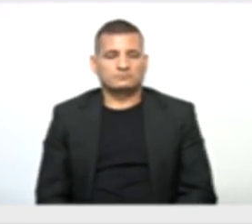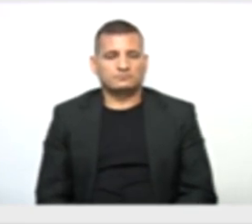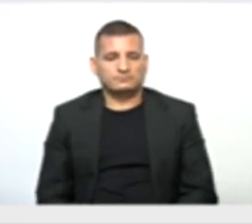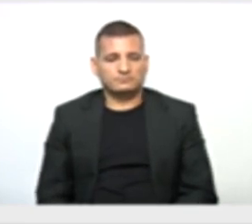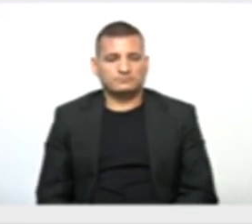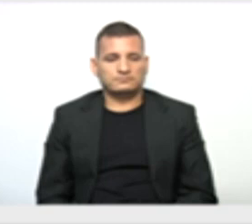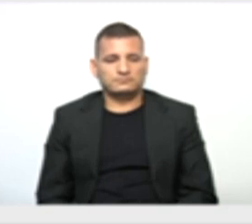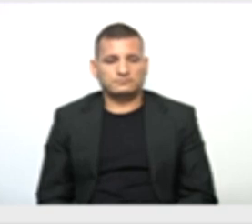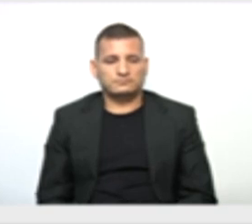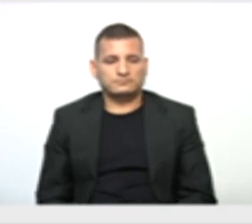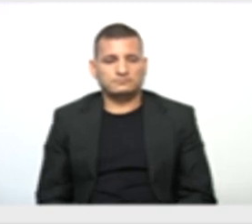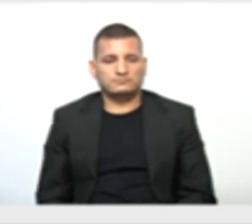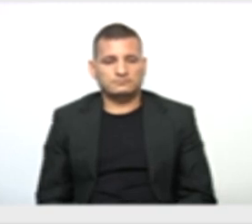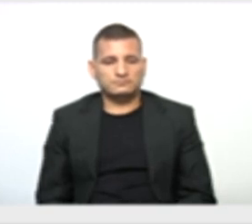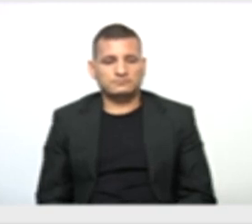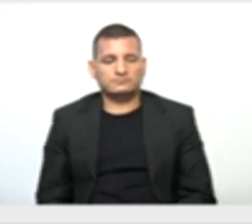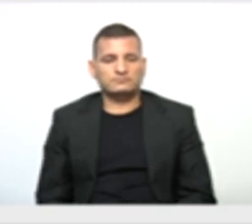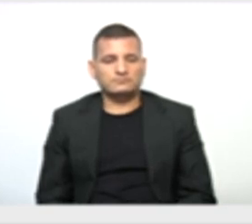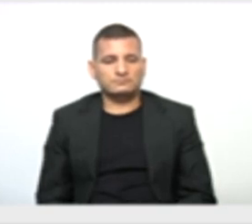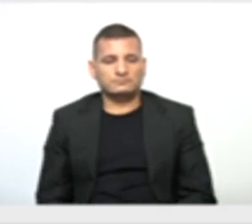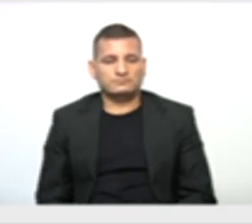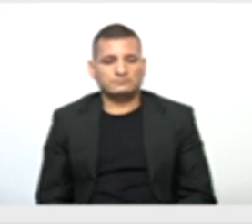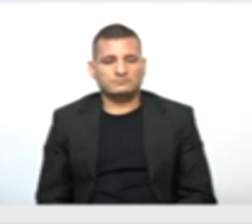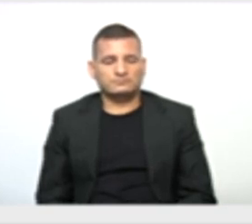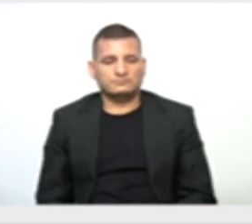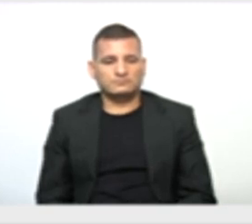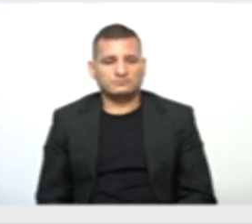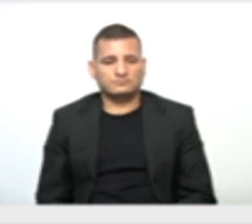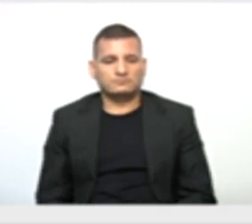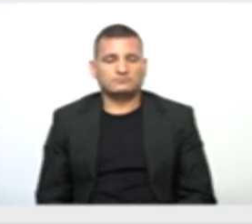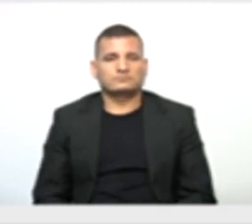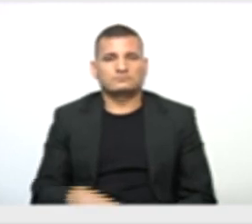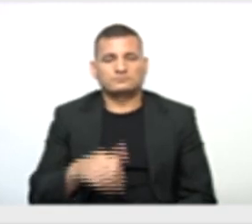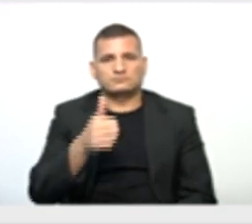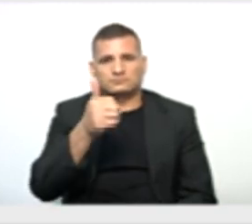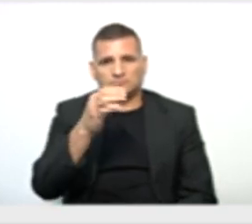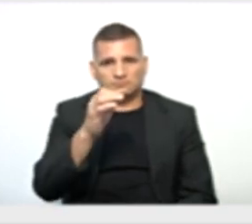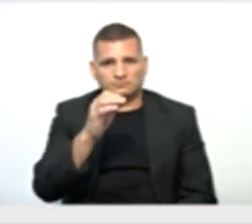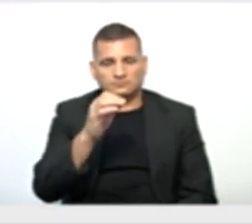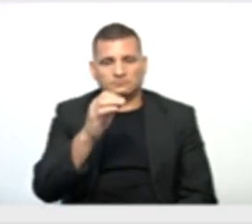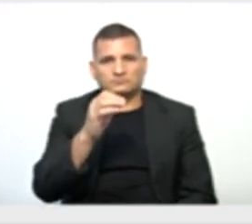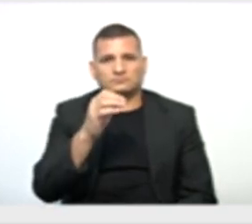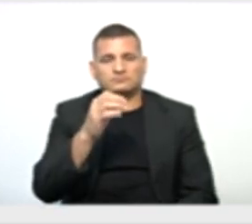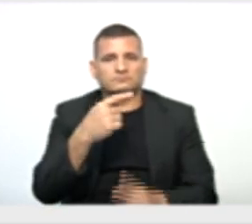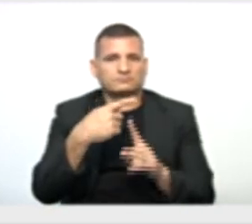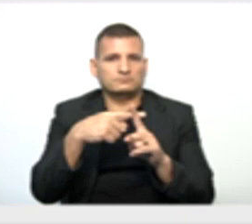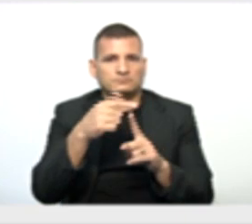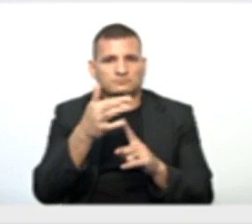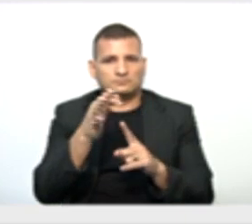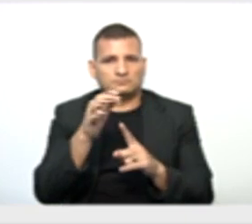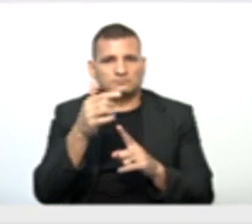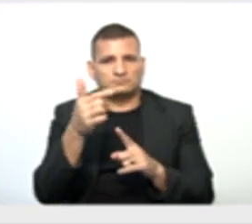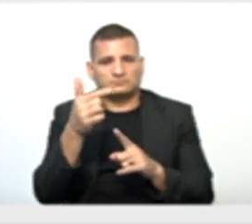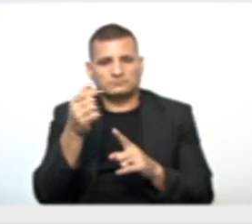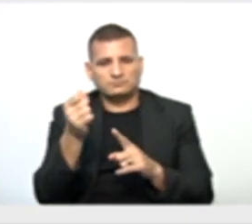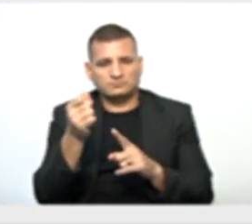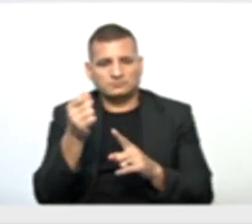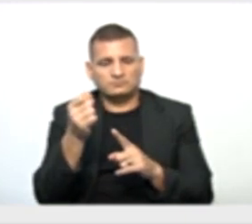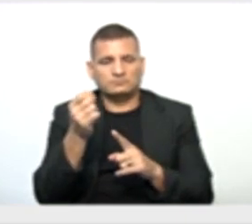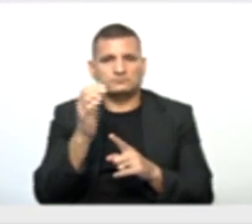10 e 10. Aí, 10 mais 10 é 20, C é positivo. Vamos executar de